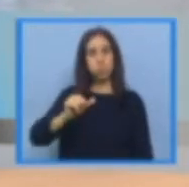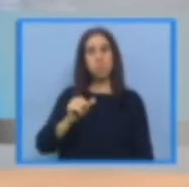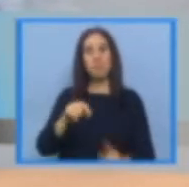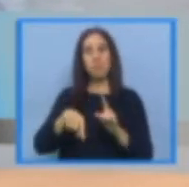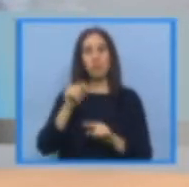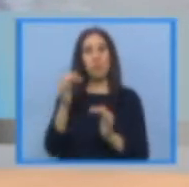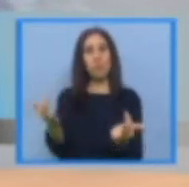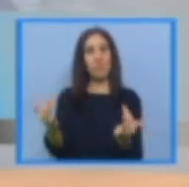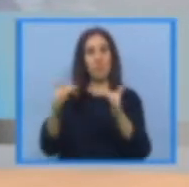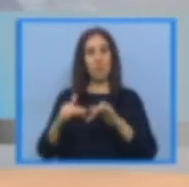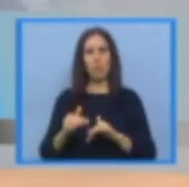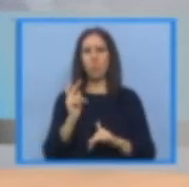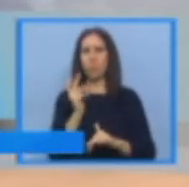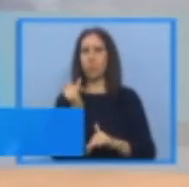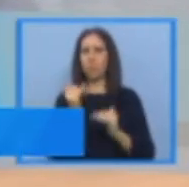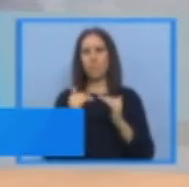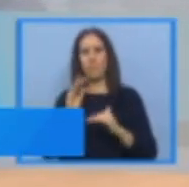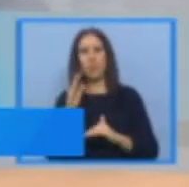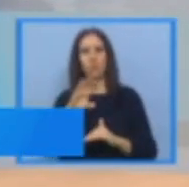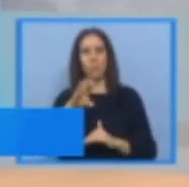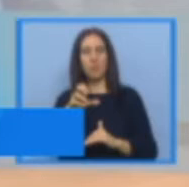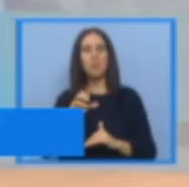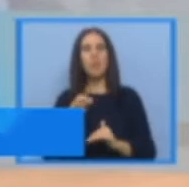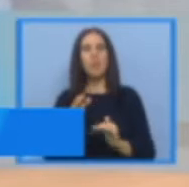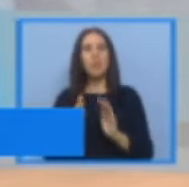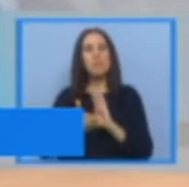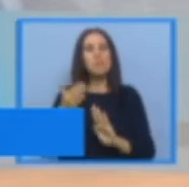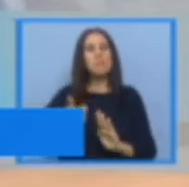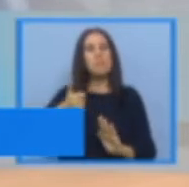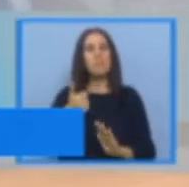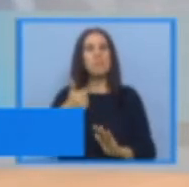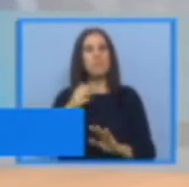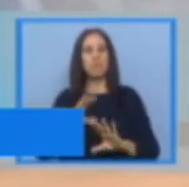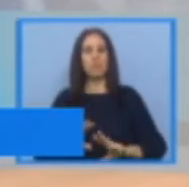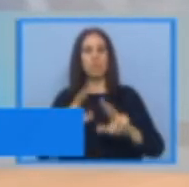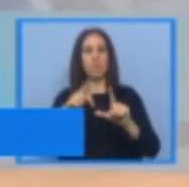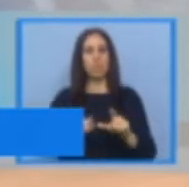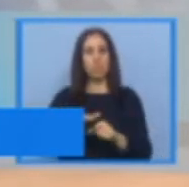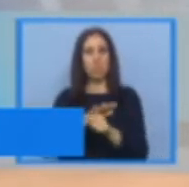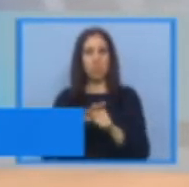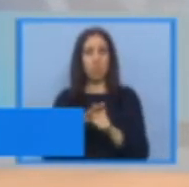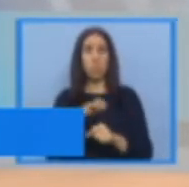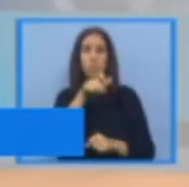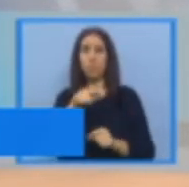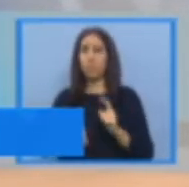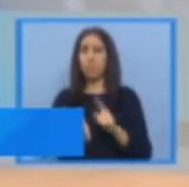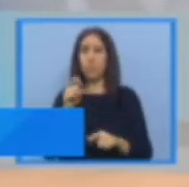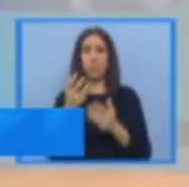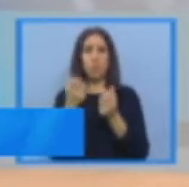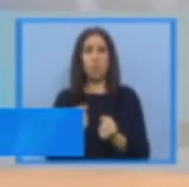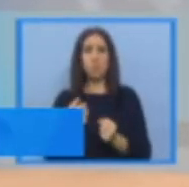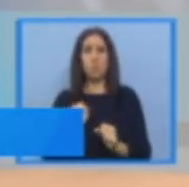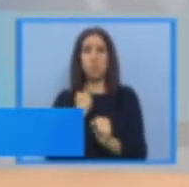anos no país. Por isso já não é uma situação de emergência, mas sobretudo uma situação de desenvolvimento. São muitos refugiados. Eu